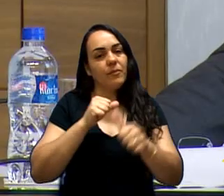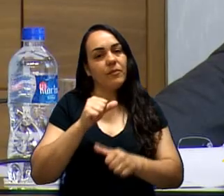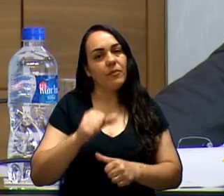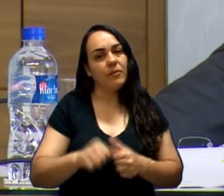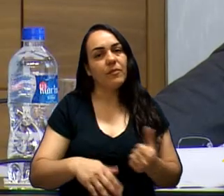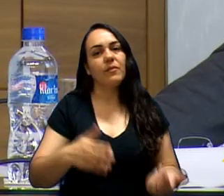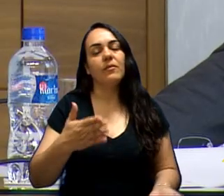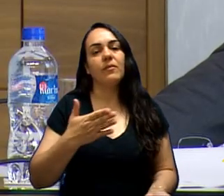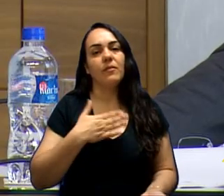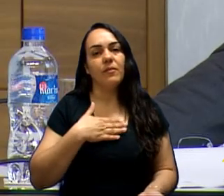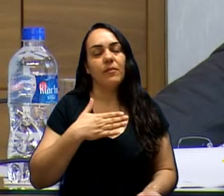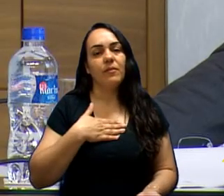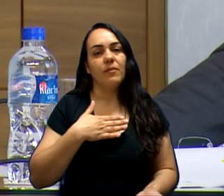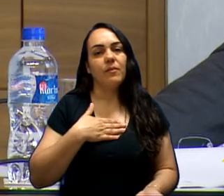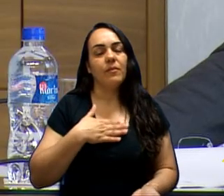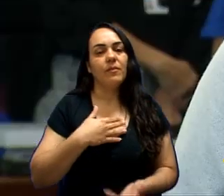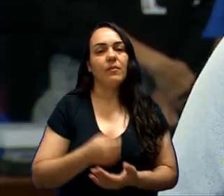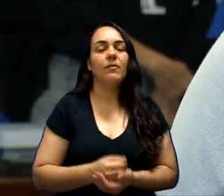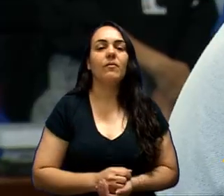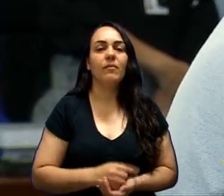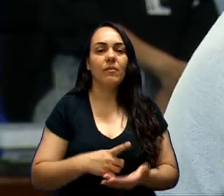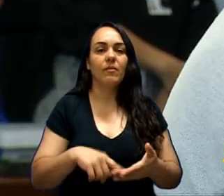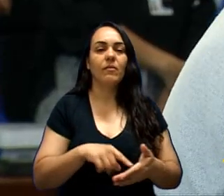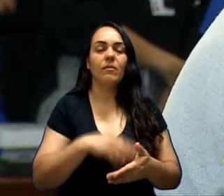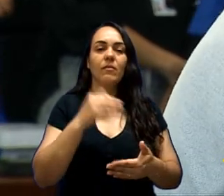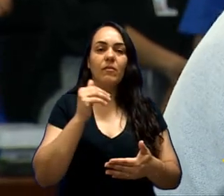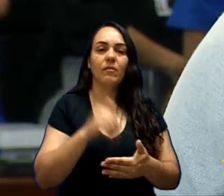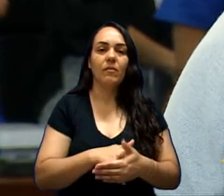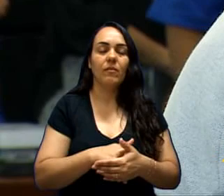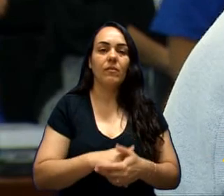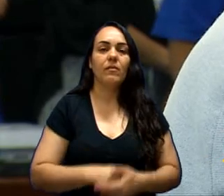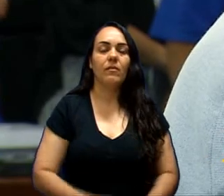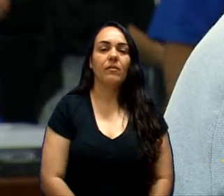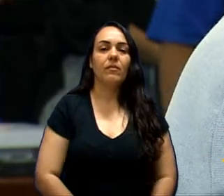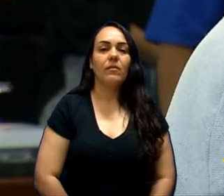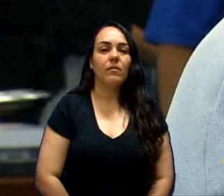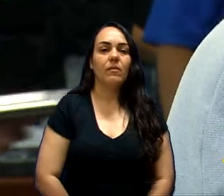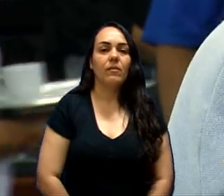Retificando. O presidente está doente hoje, espero que não atormente ele.